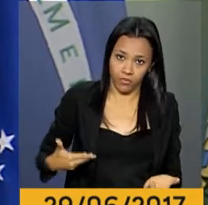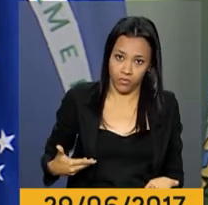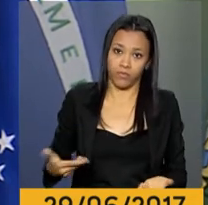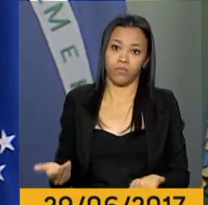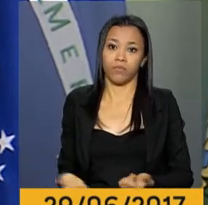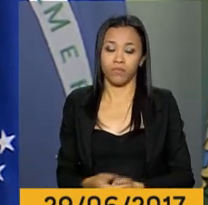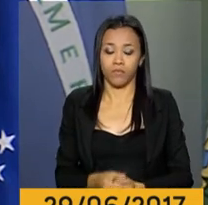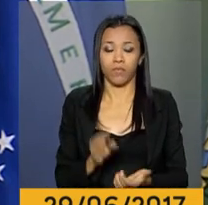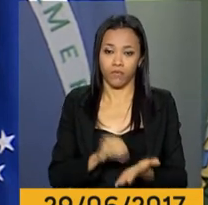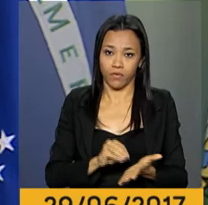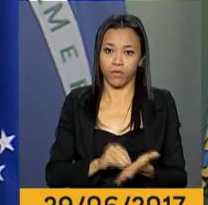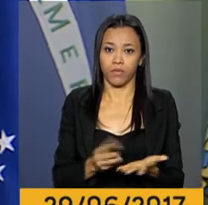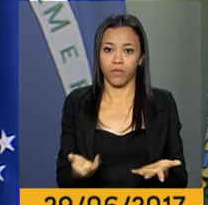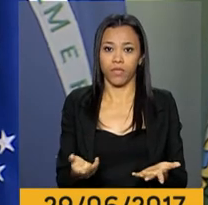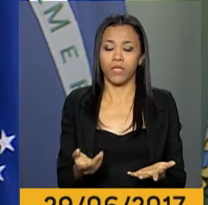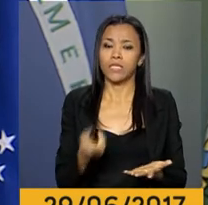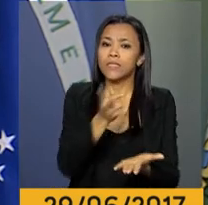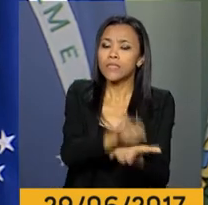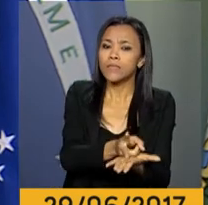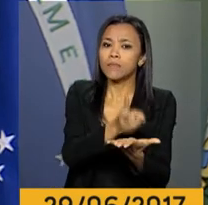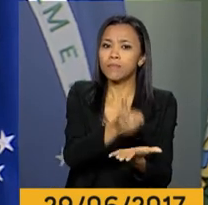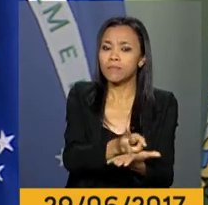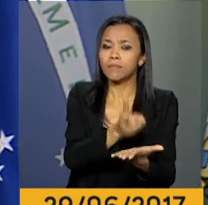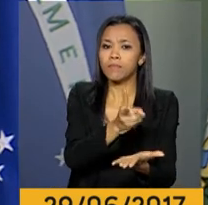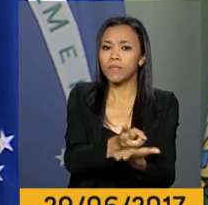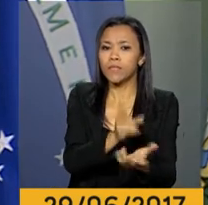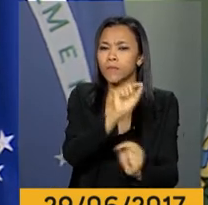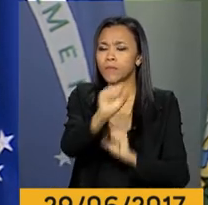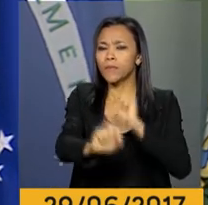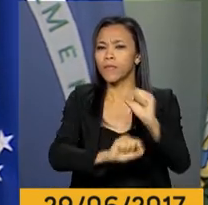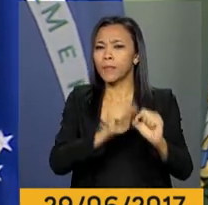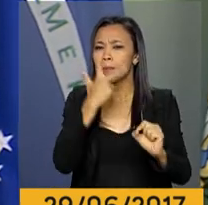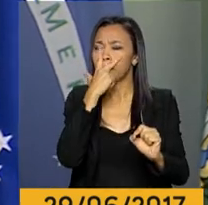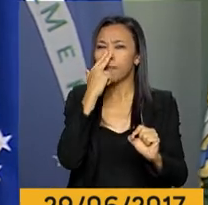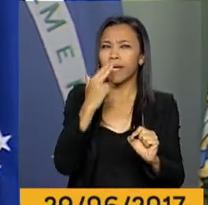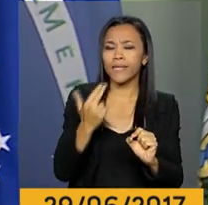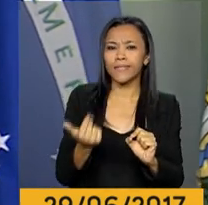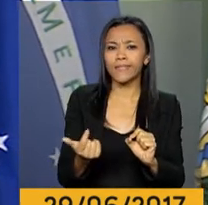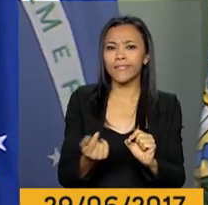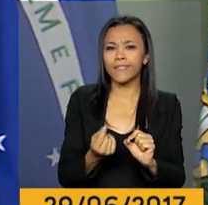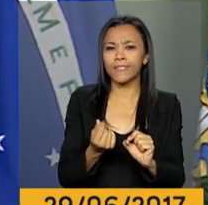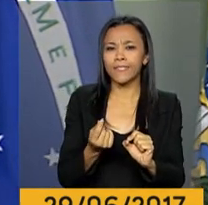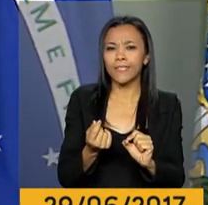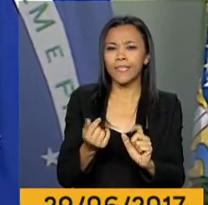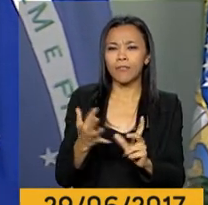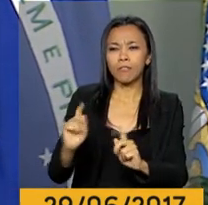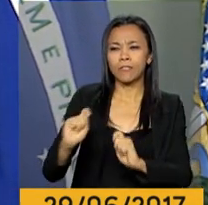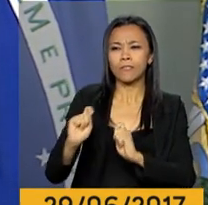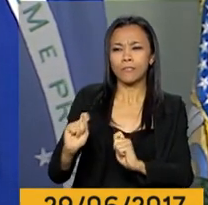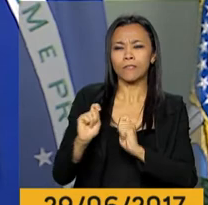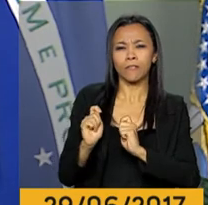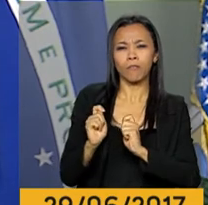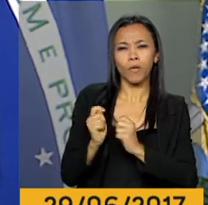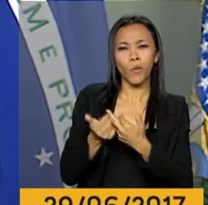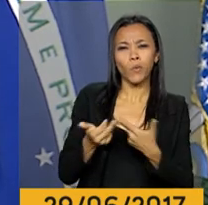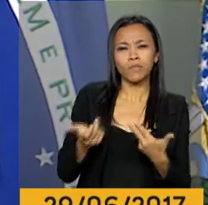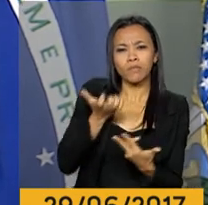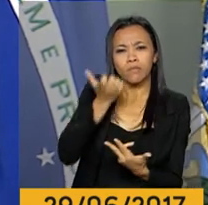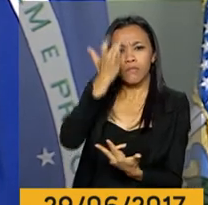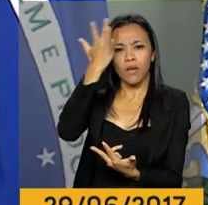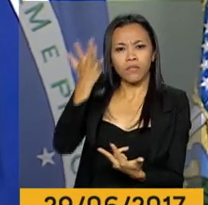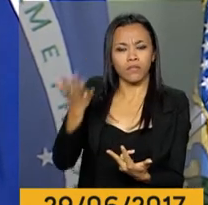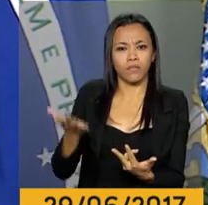verifico muitas vezes que há uma tentação para o aplauso fácil com o sacrifício